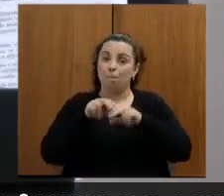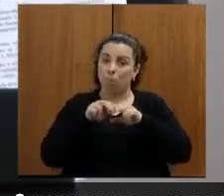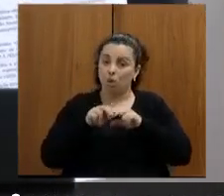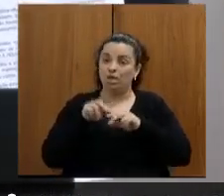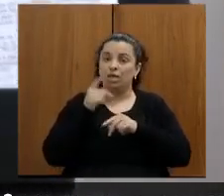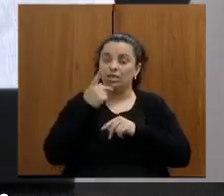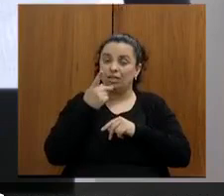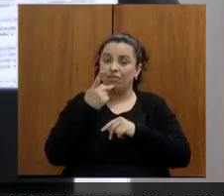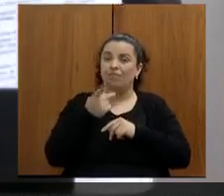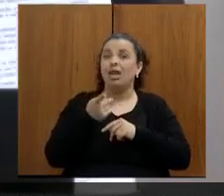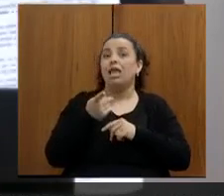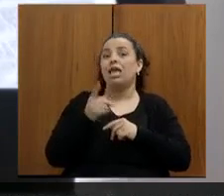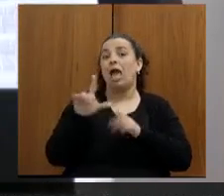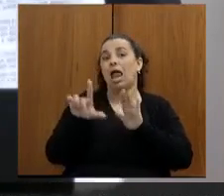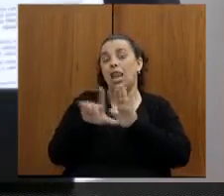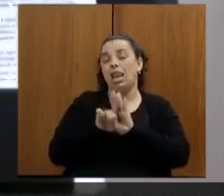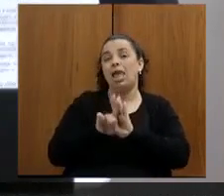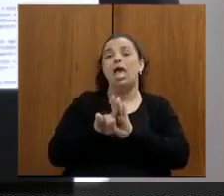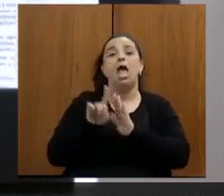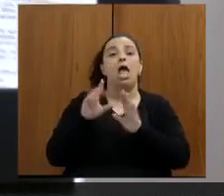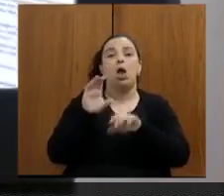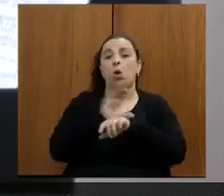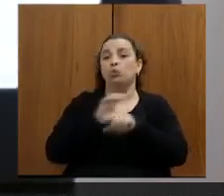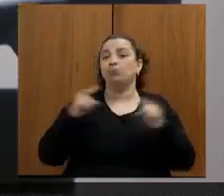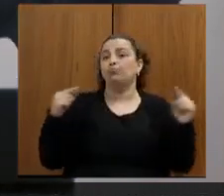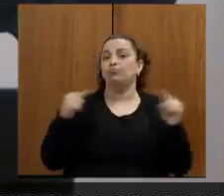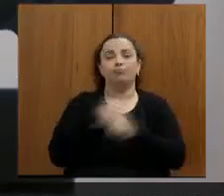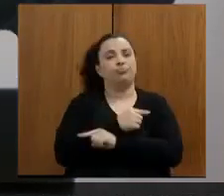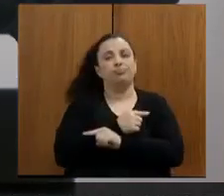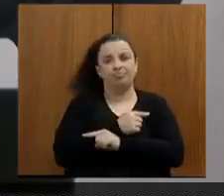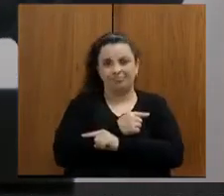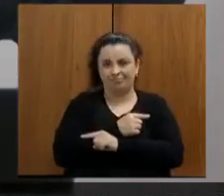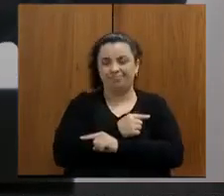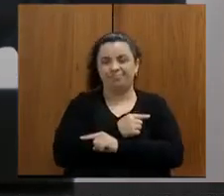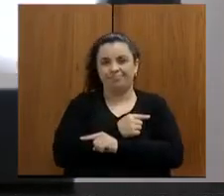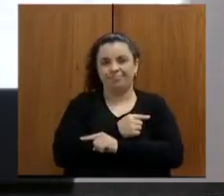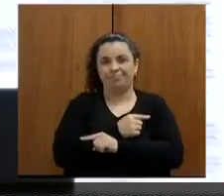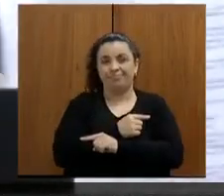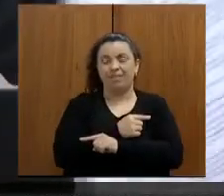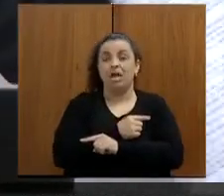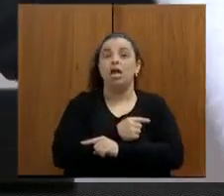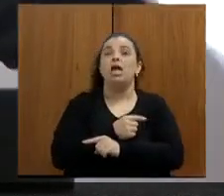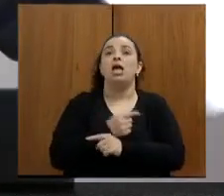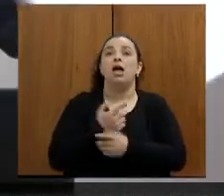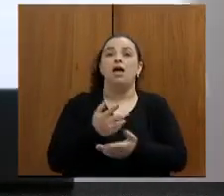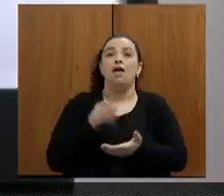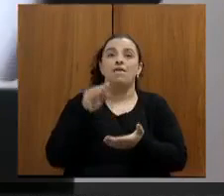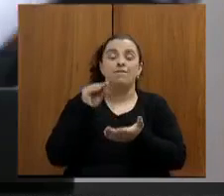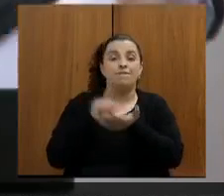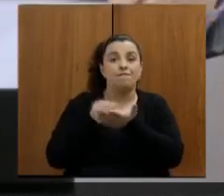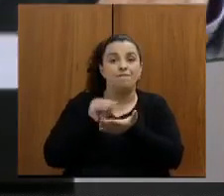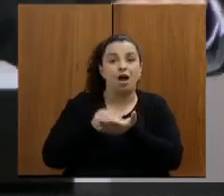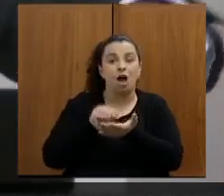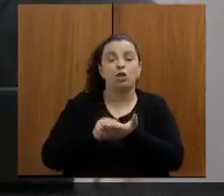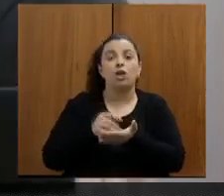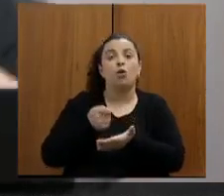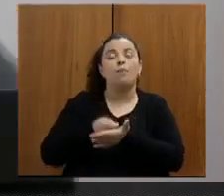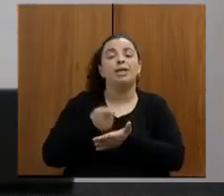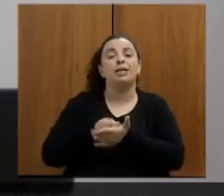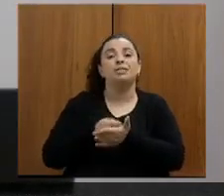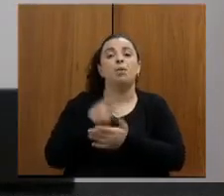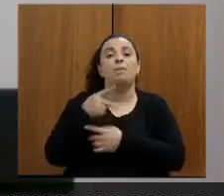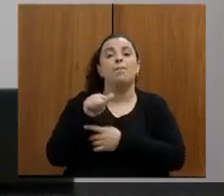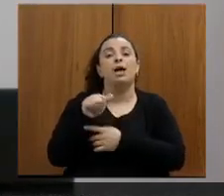supremo e tem dois acorda e Cruzeiro com repercussão geral falta obrigação patronal aumentar uma